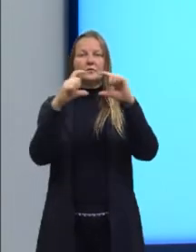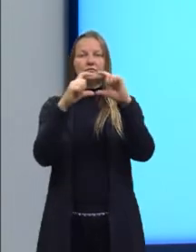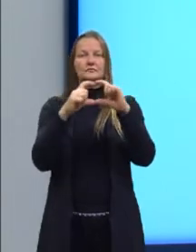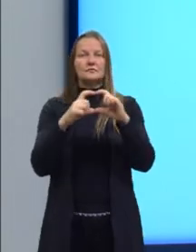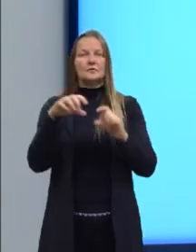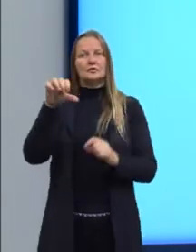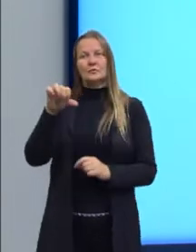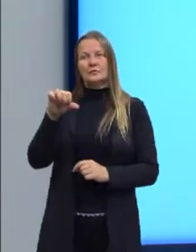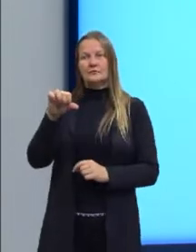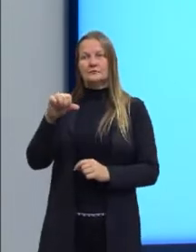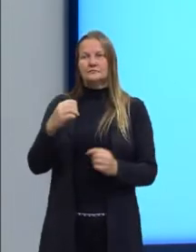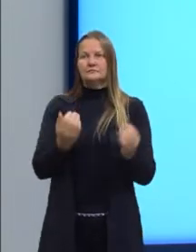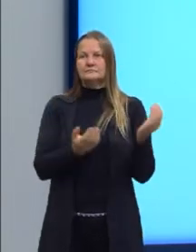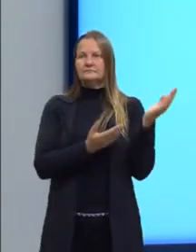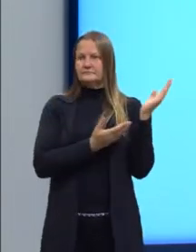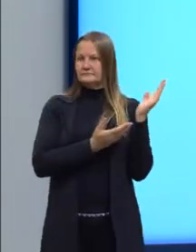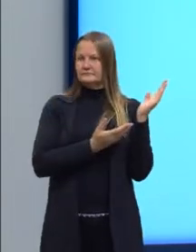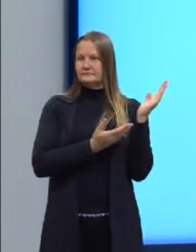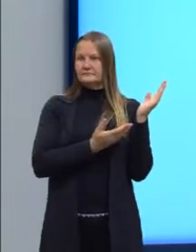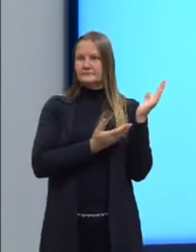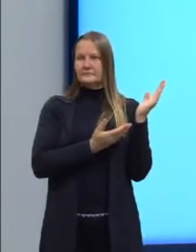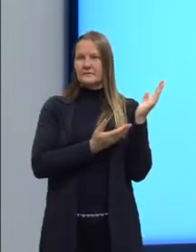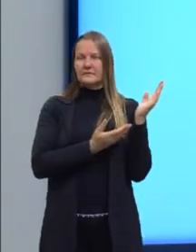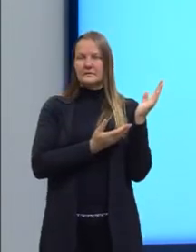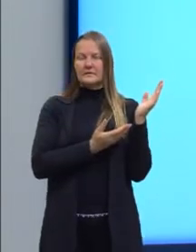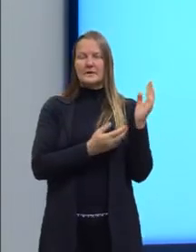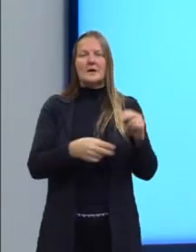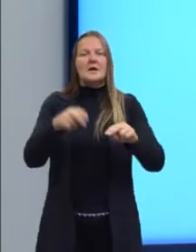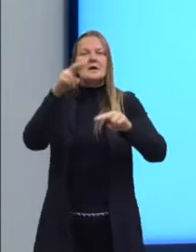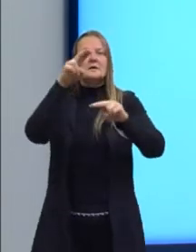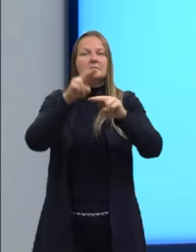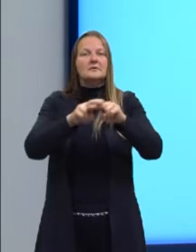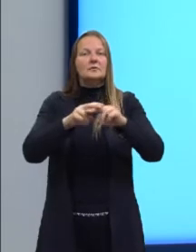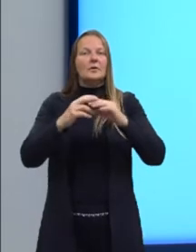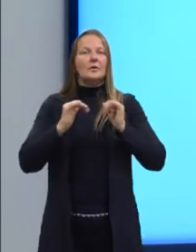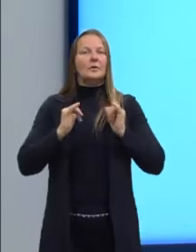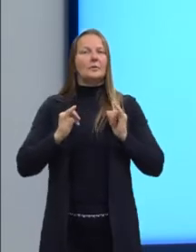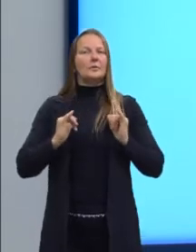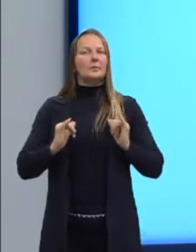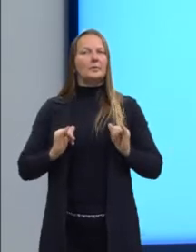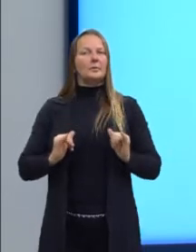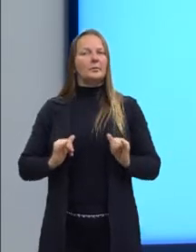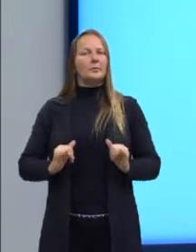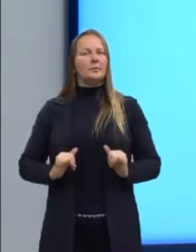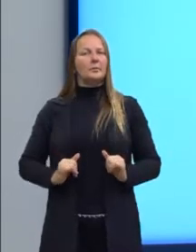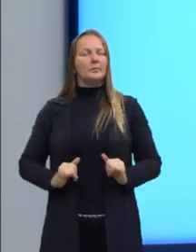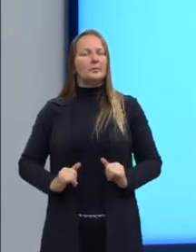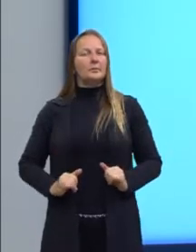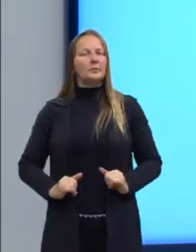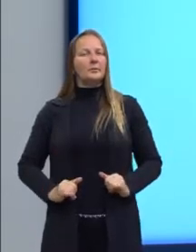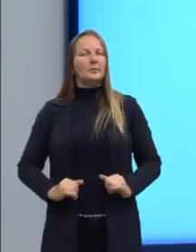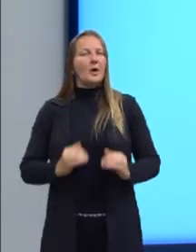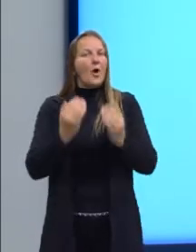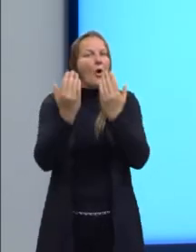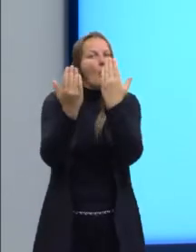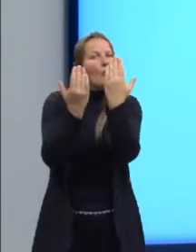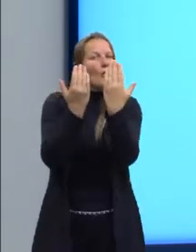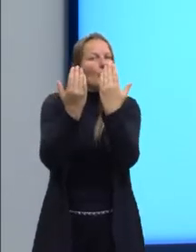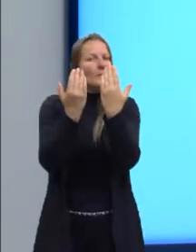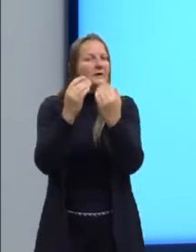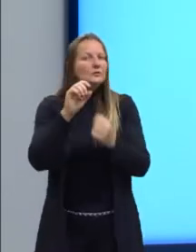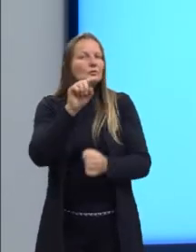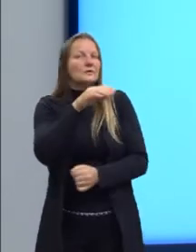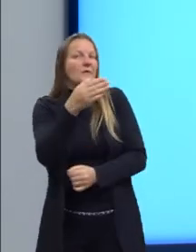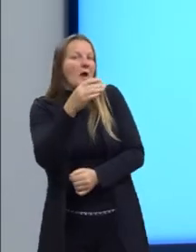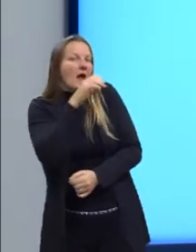a gente tem sentou pra descansar como se fosse sábado e lá no